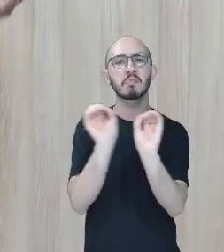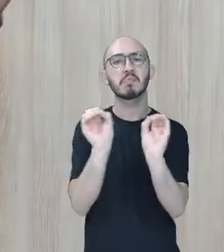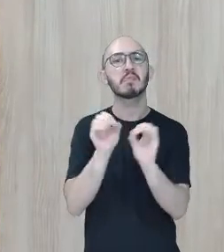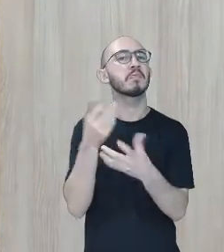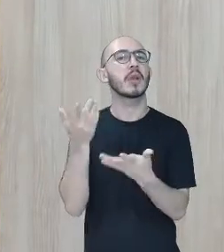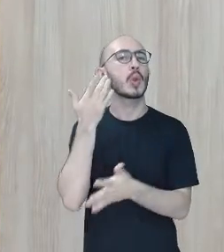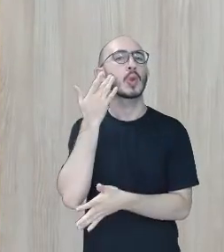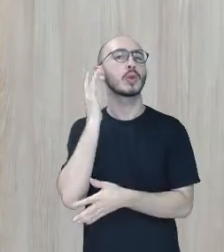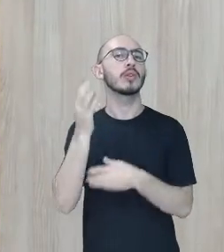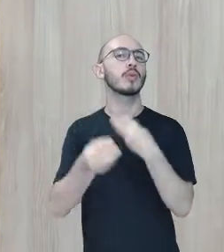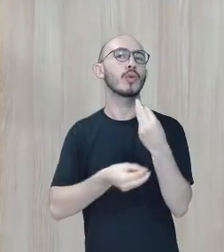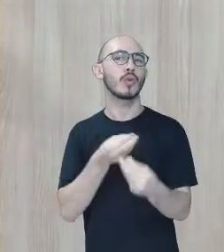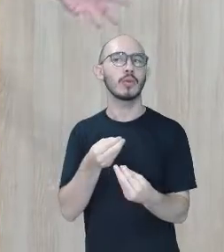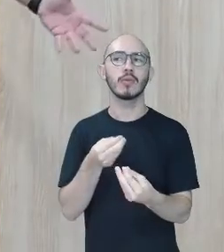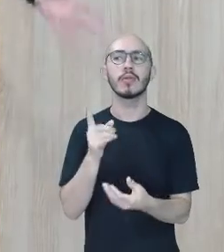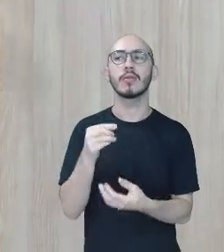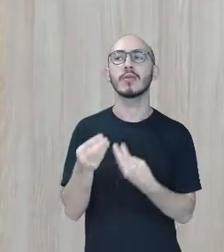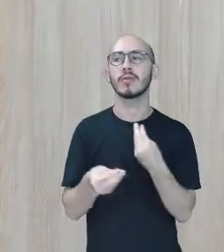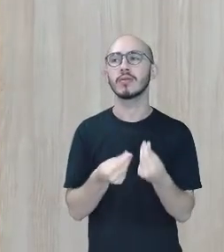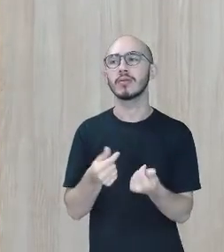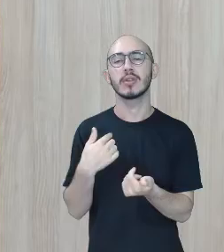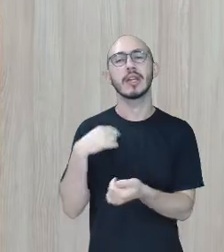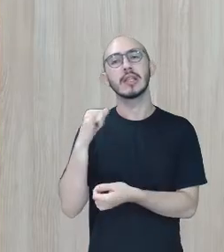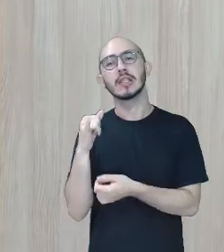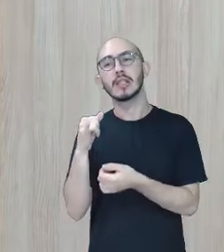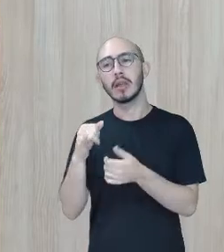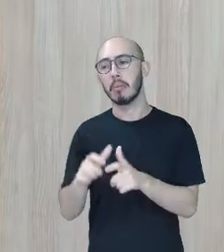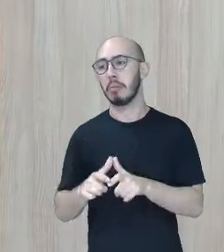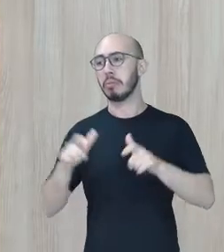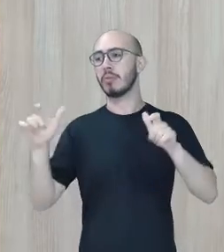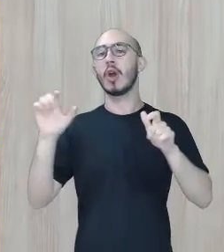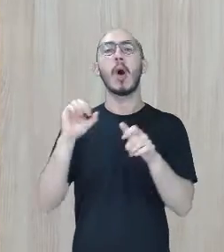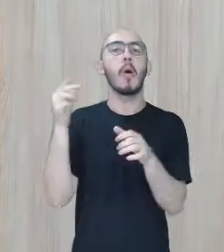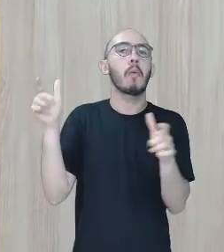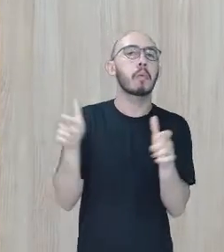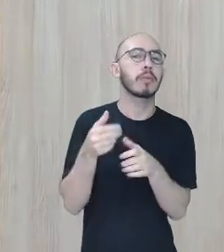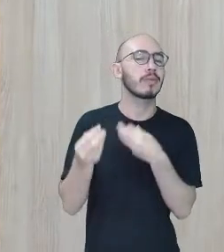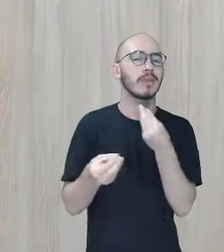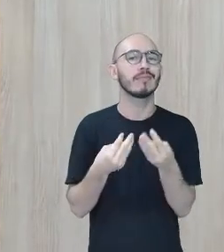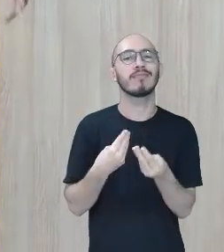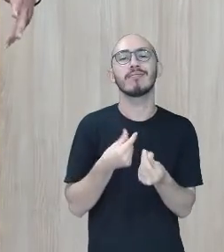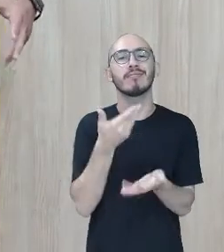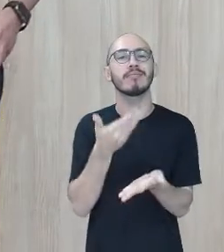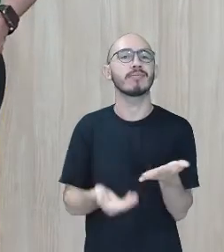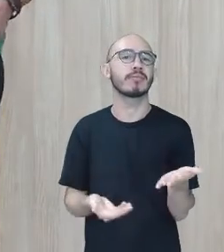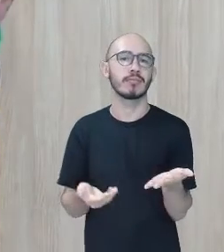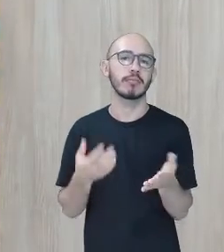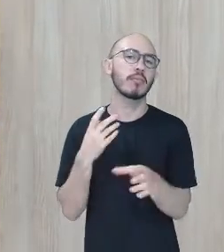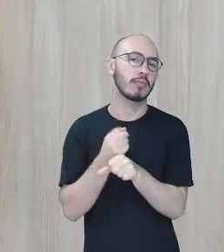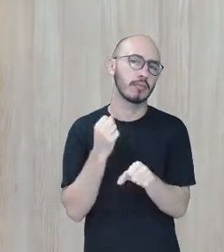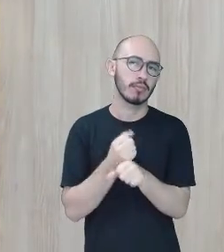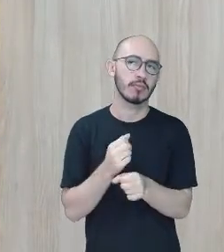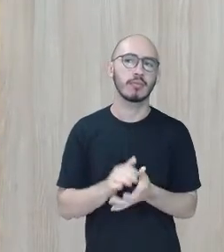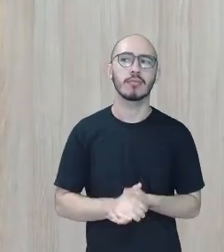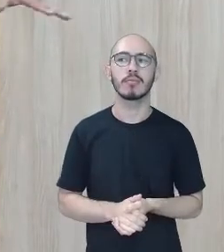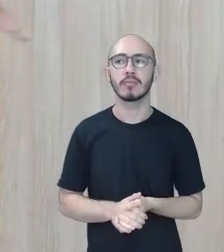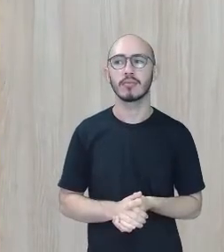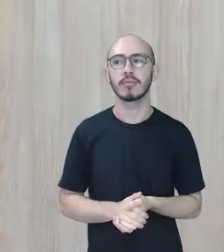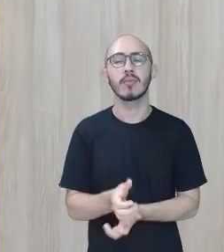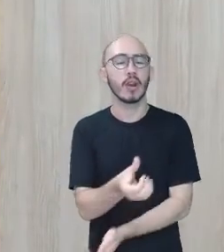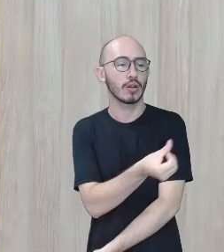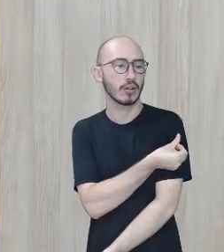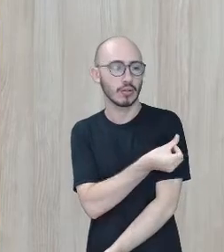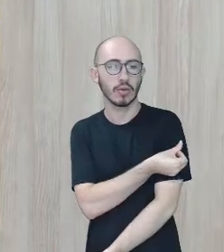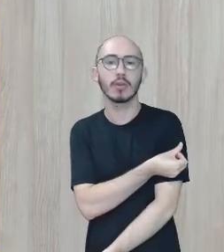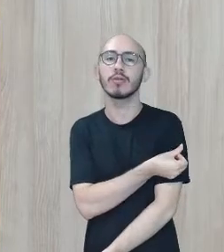gente não sabe o quanto é muito, o quanto é pouco, e aí a gente começa a se perder em relação a esses cálculos. No sexto ano, o